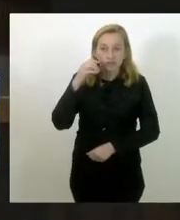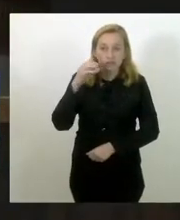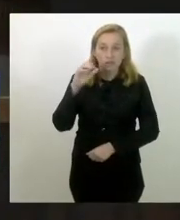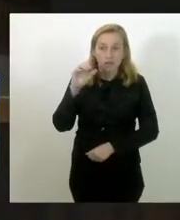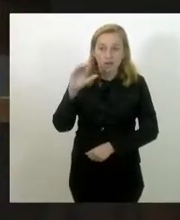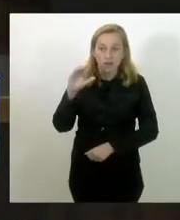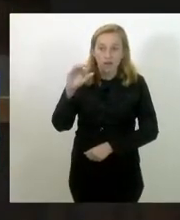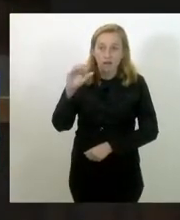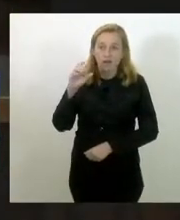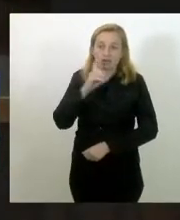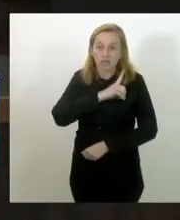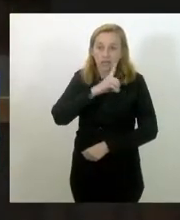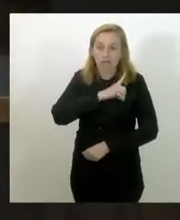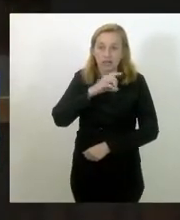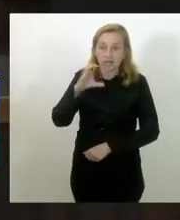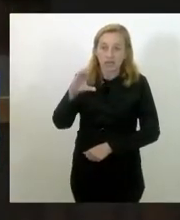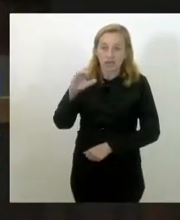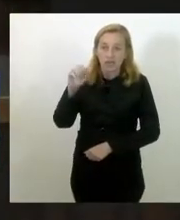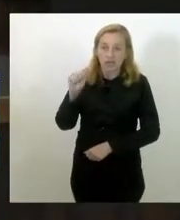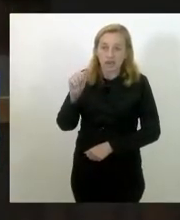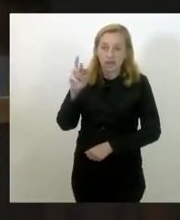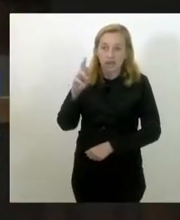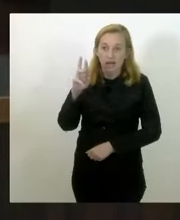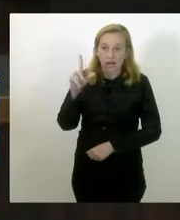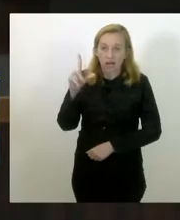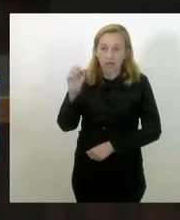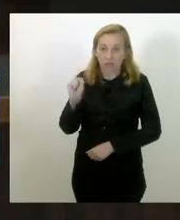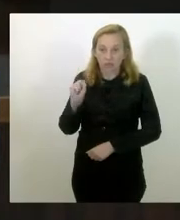Deputado delegado Carlos Augusto.